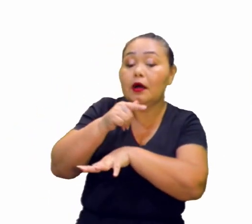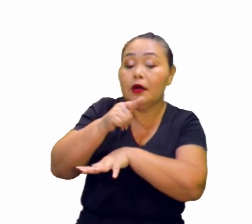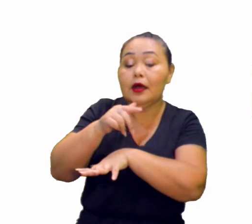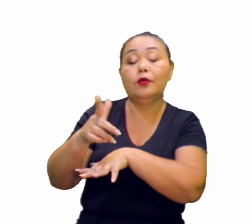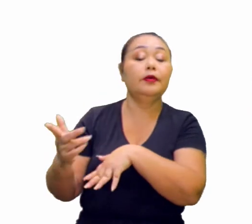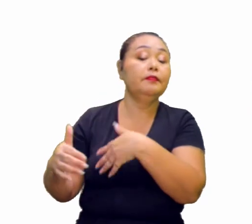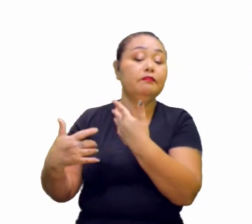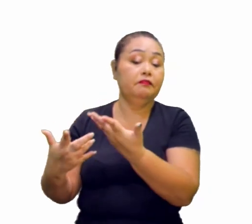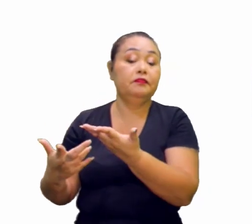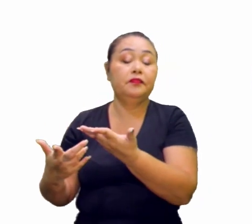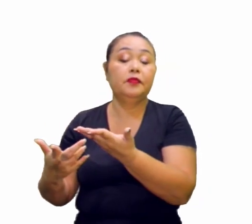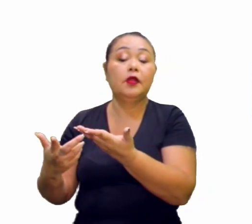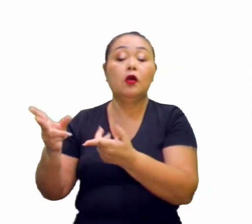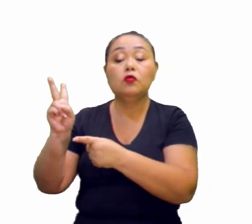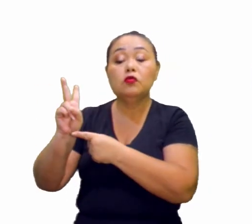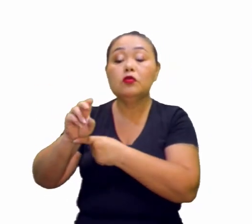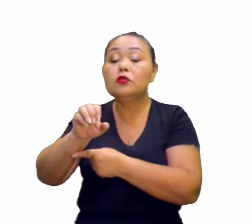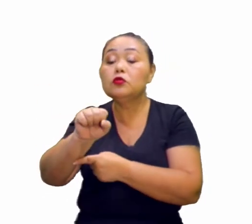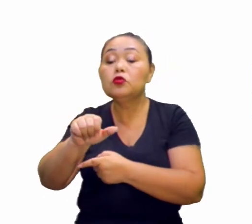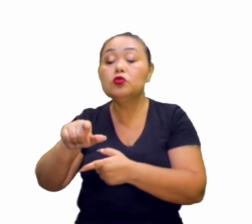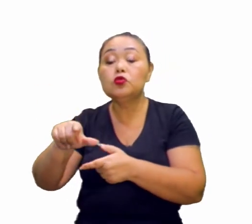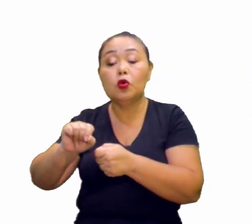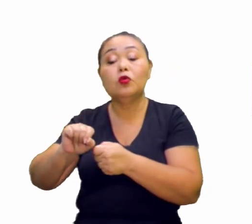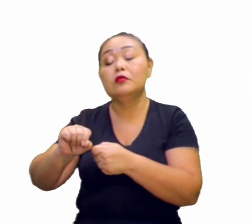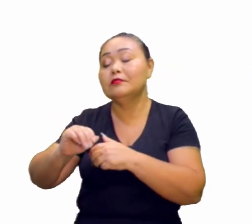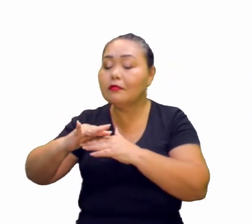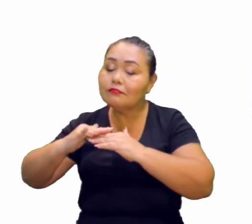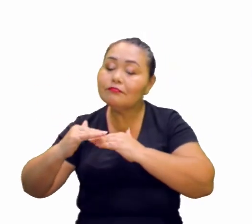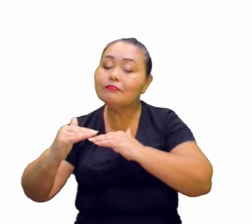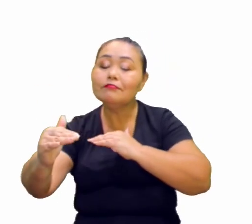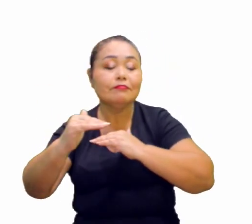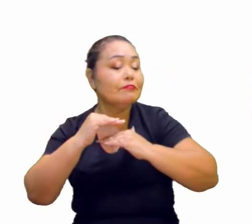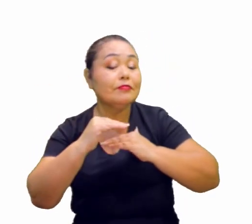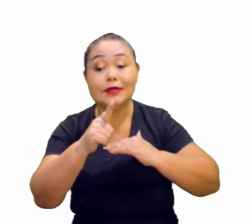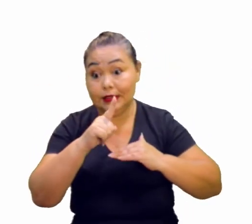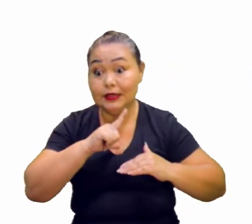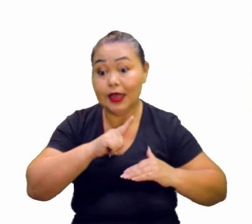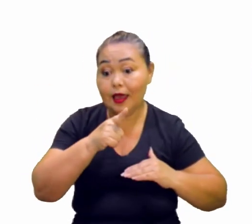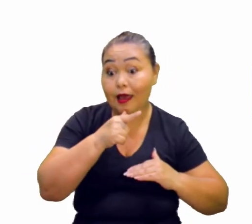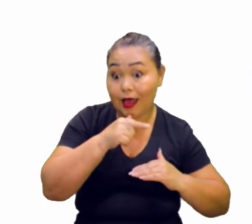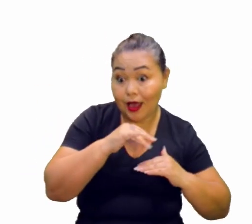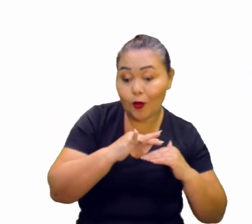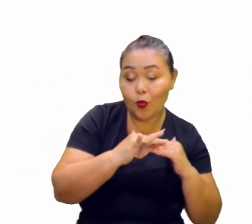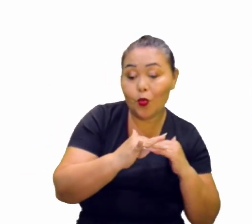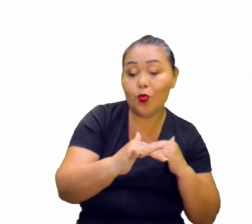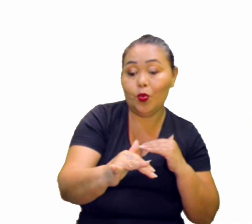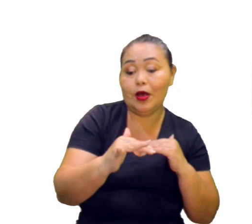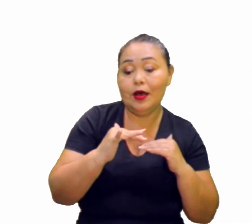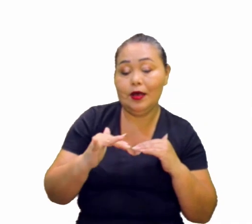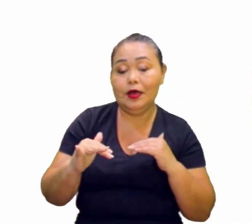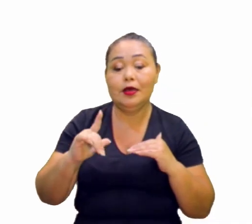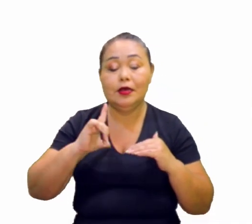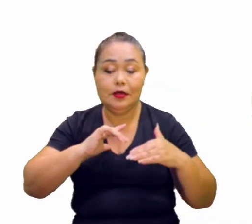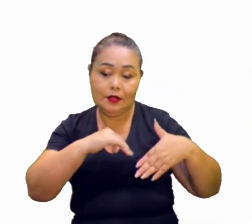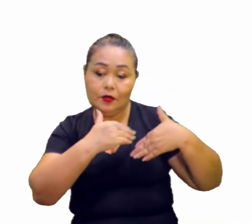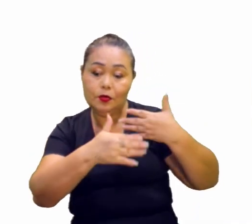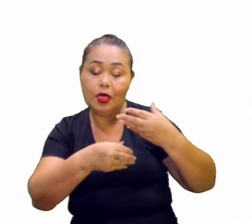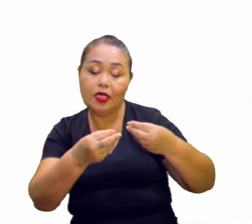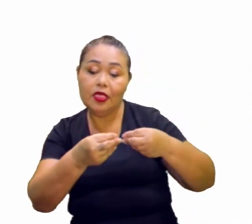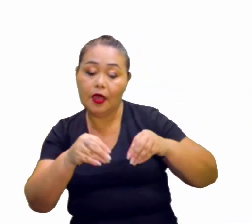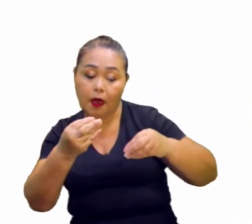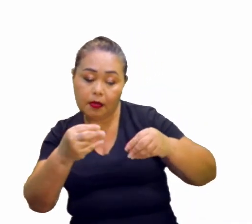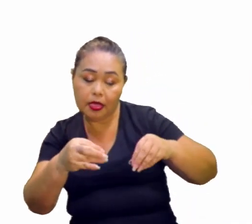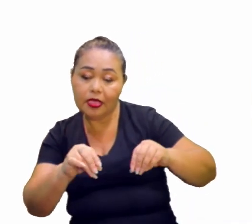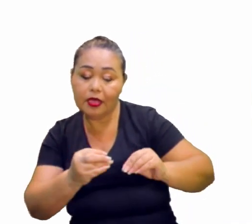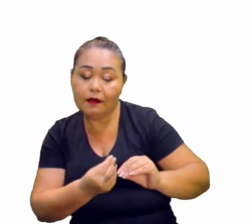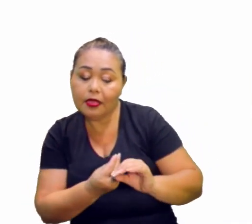dessa água, conservação desse solo, porque tem toda uma dinâmica, se tem água, se tem processo de